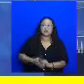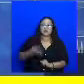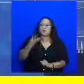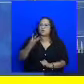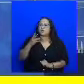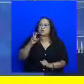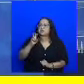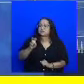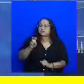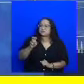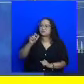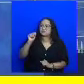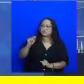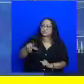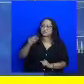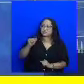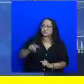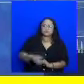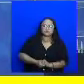45, bola azul,